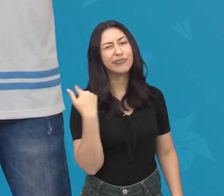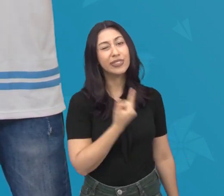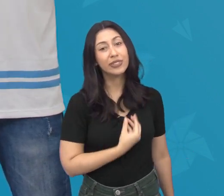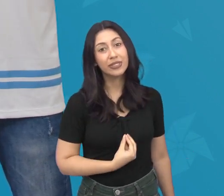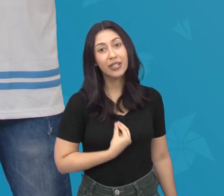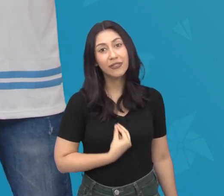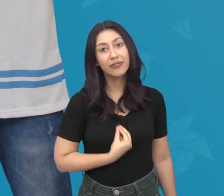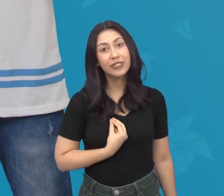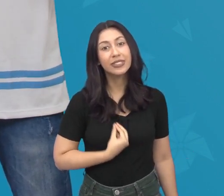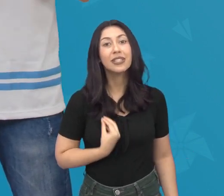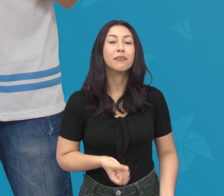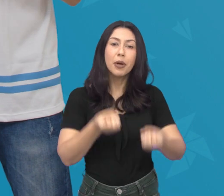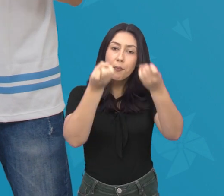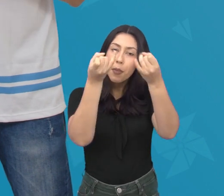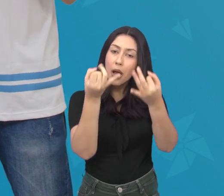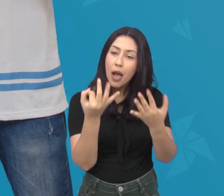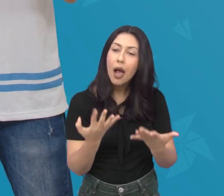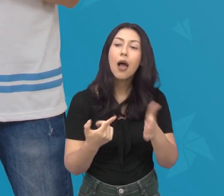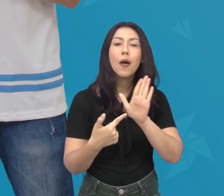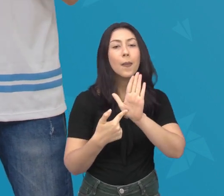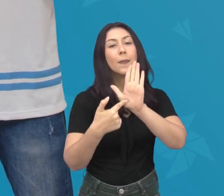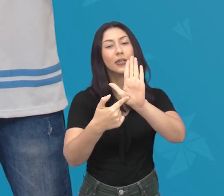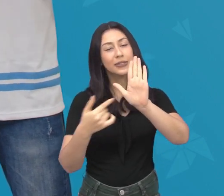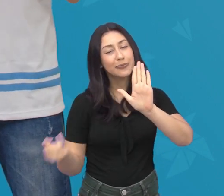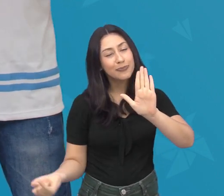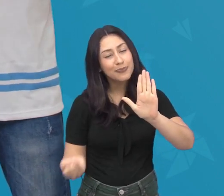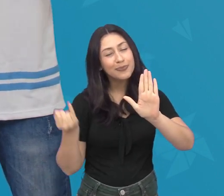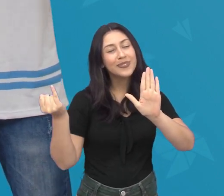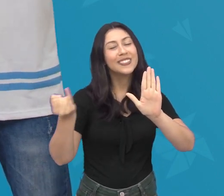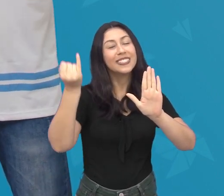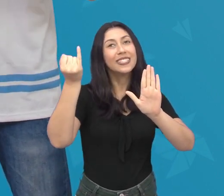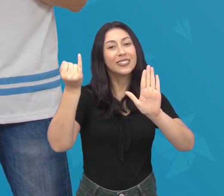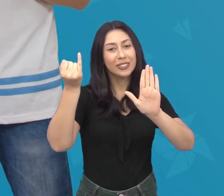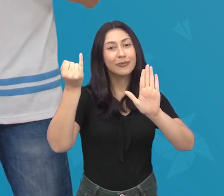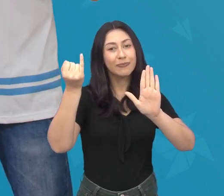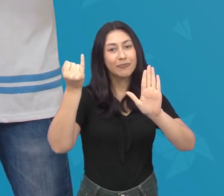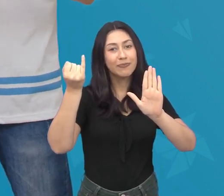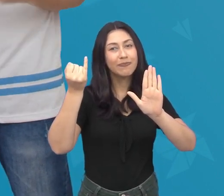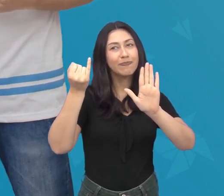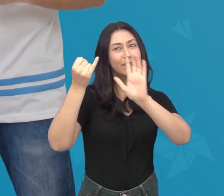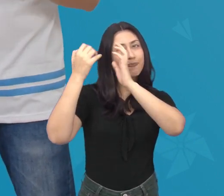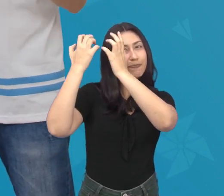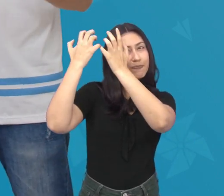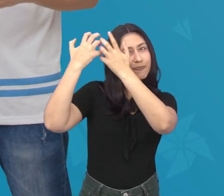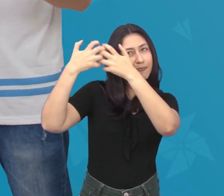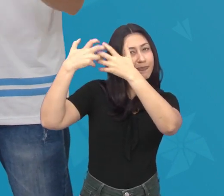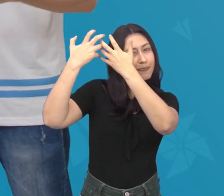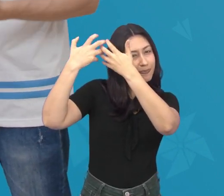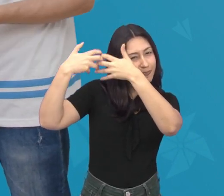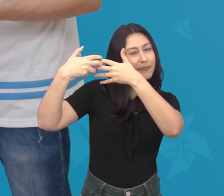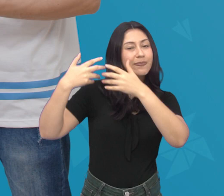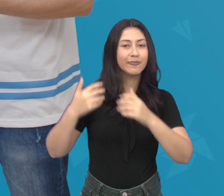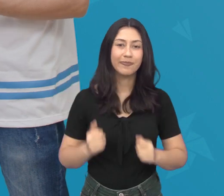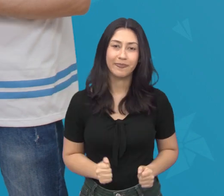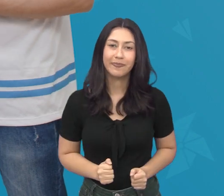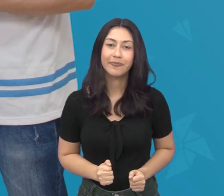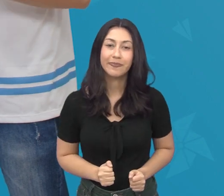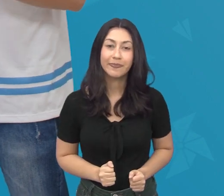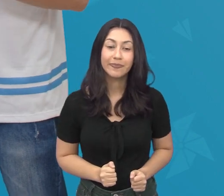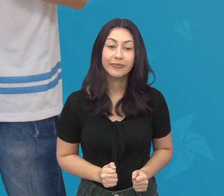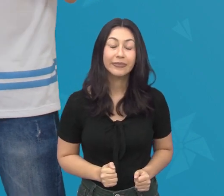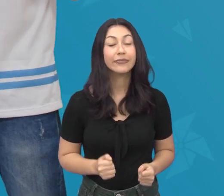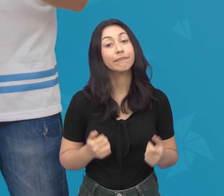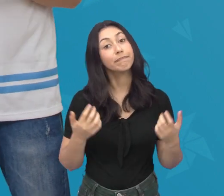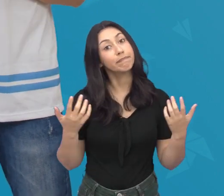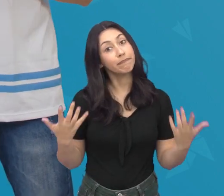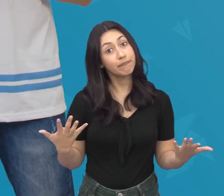gente ver por que a gente estuda isso e por que é tão importante, não necessariamente apenas para fazer e resolver um exercício de prova ou de vestibular.